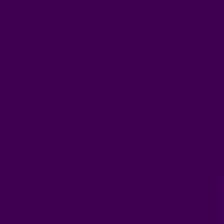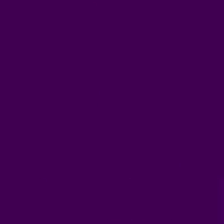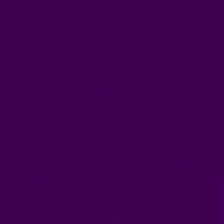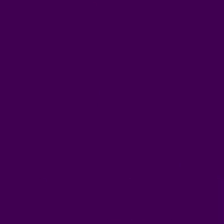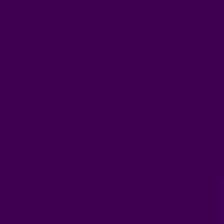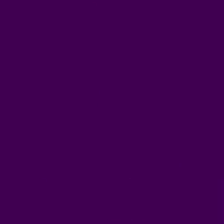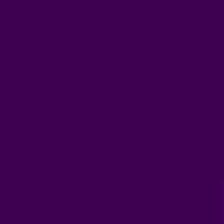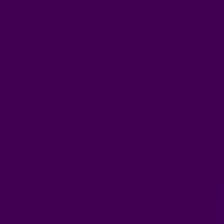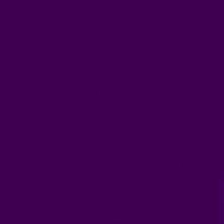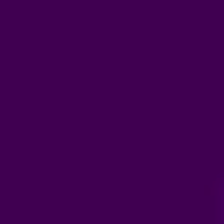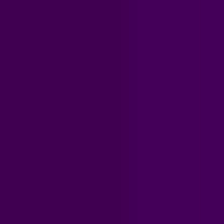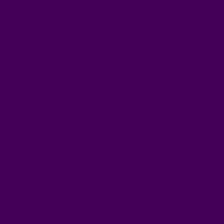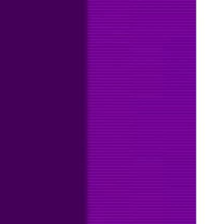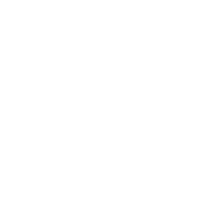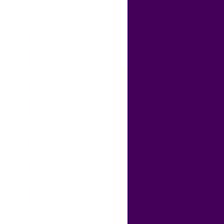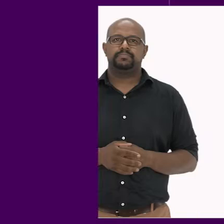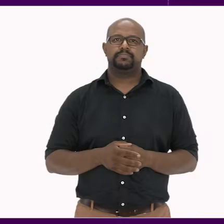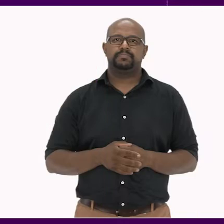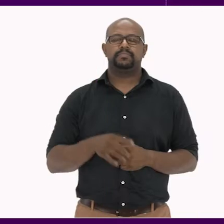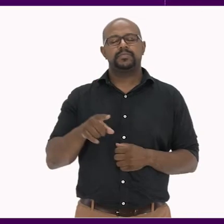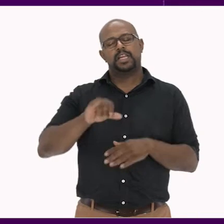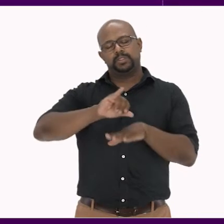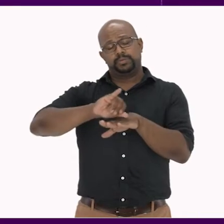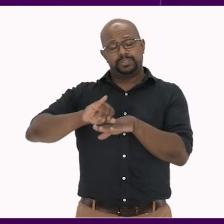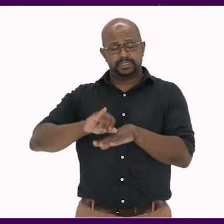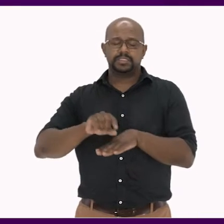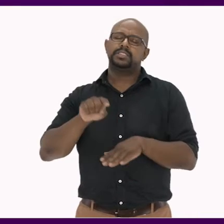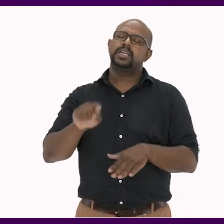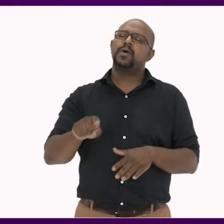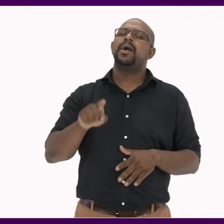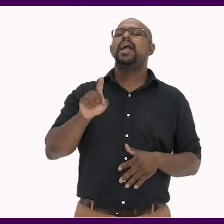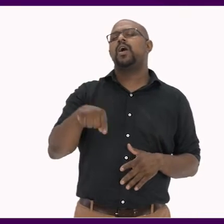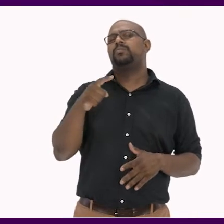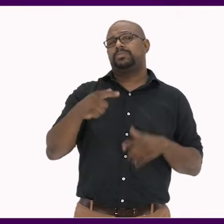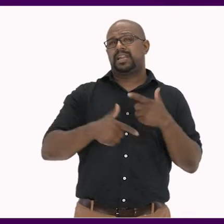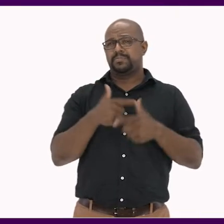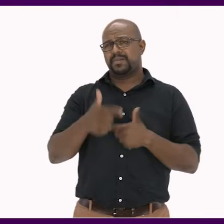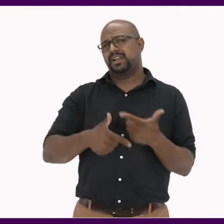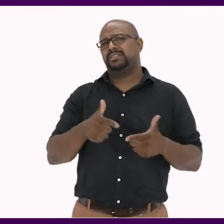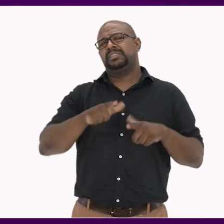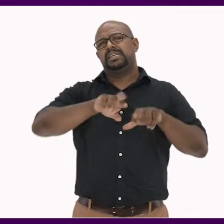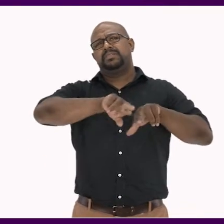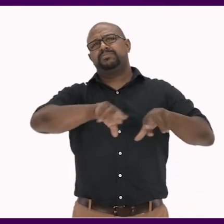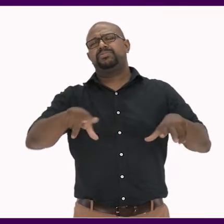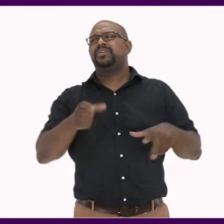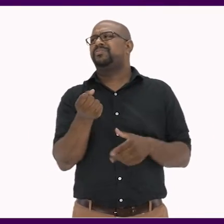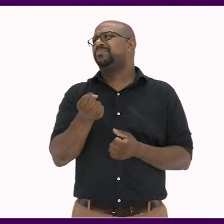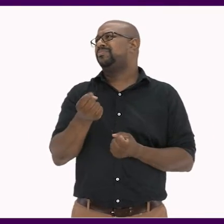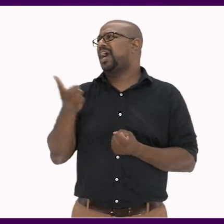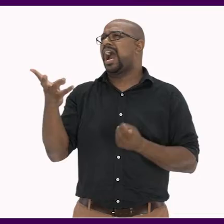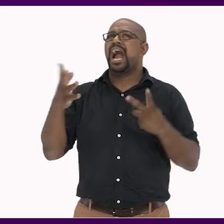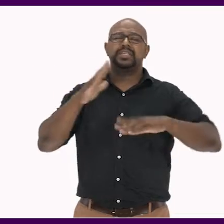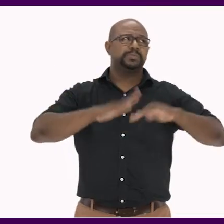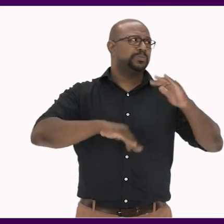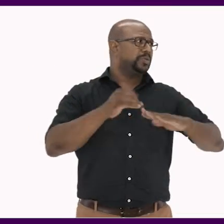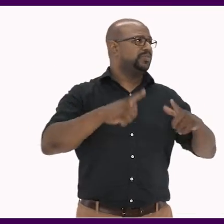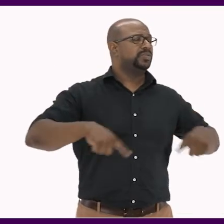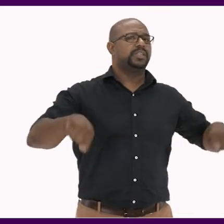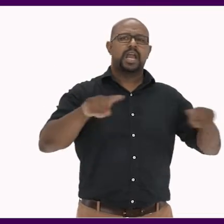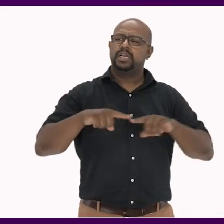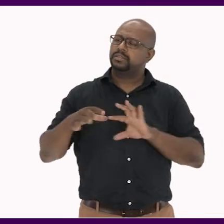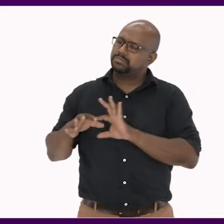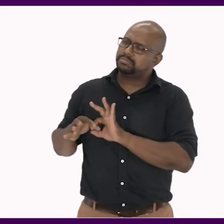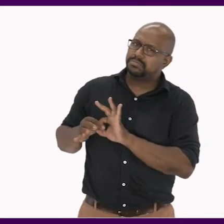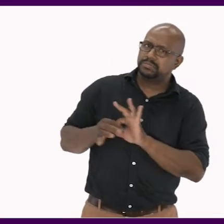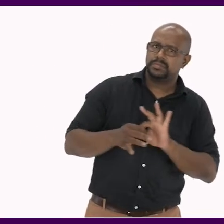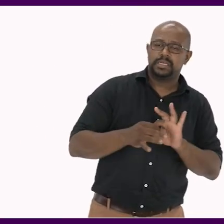e quem realiza? Uma exposição é um trabalho multidisciplinar de vários profissionais que se